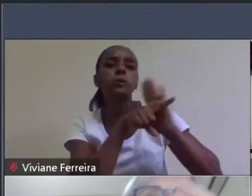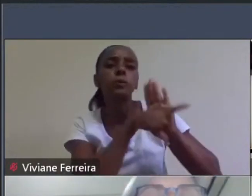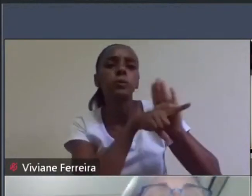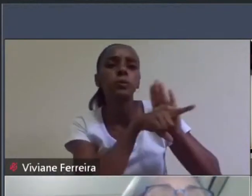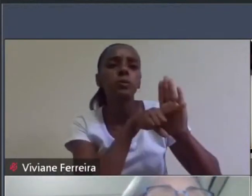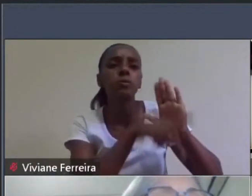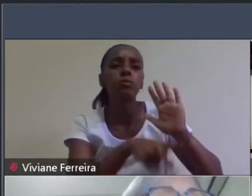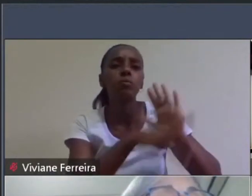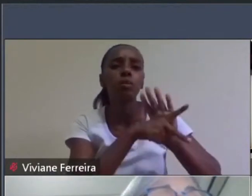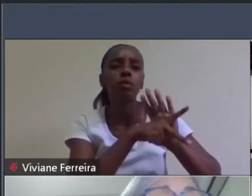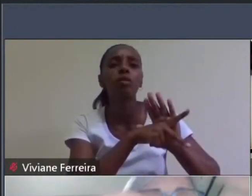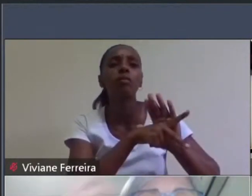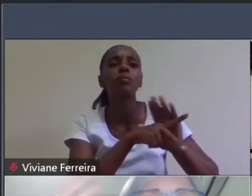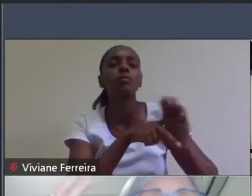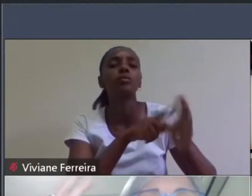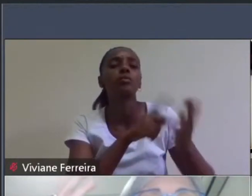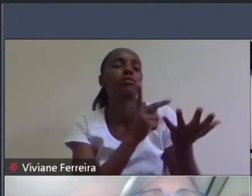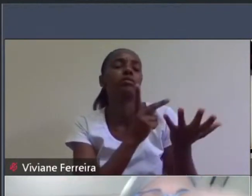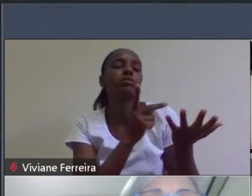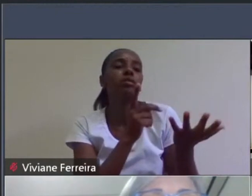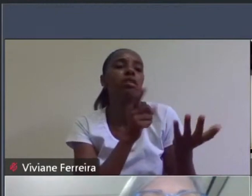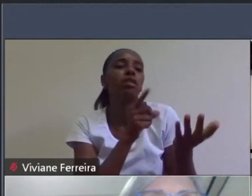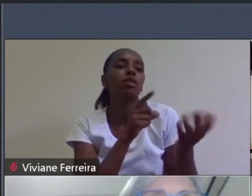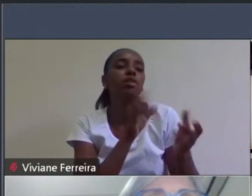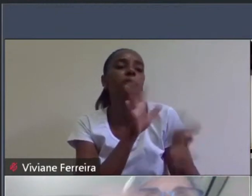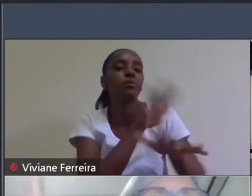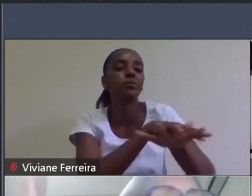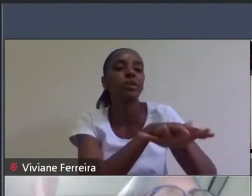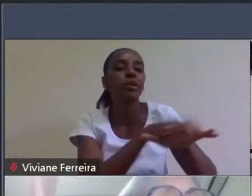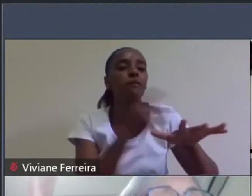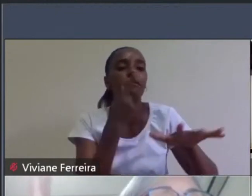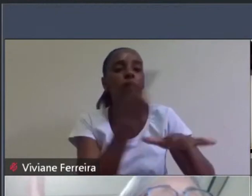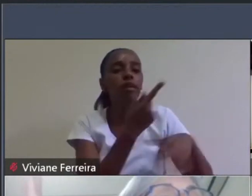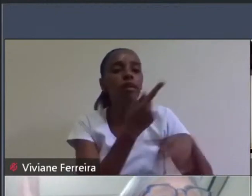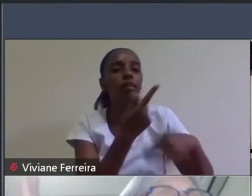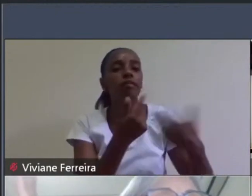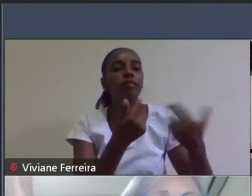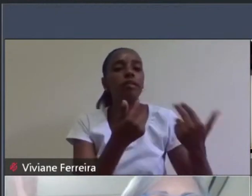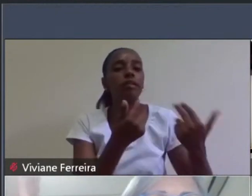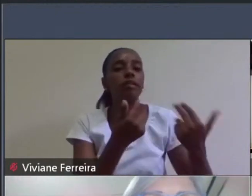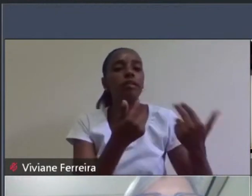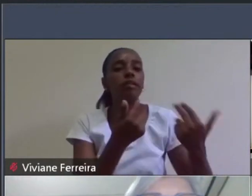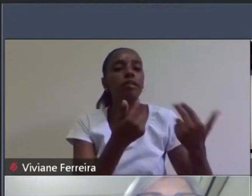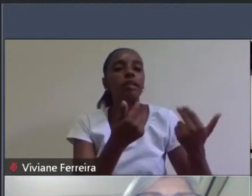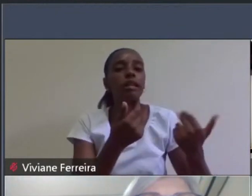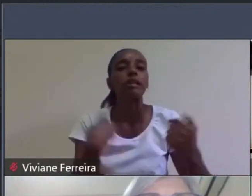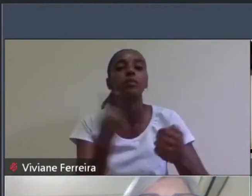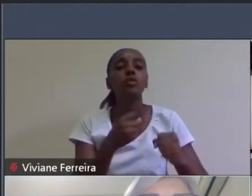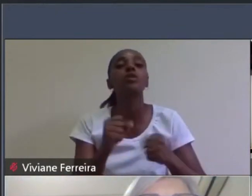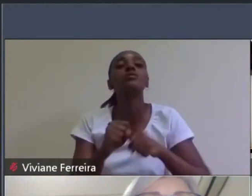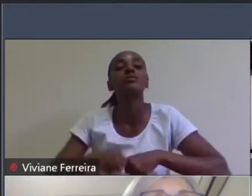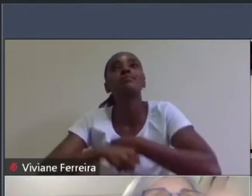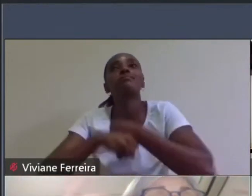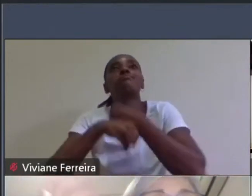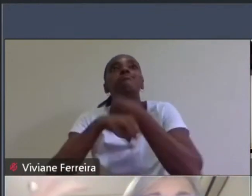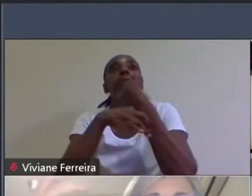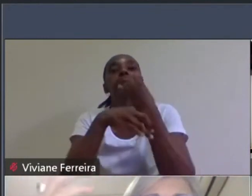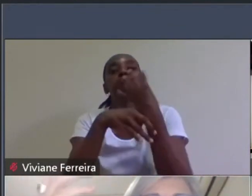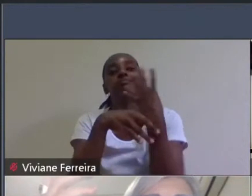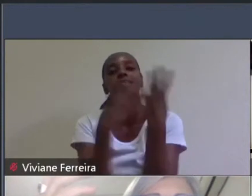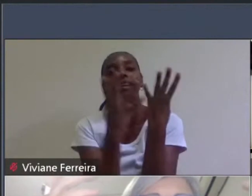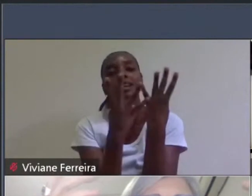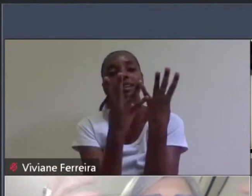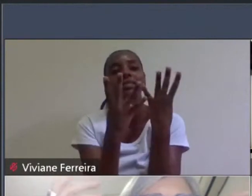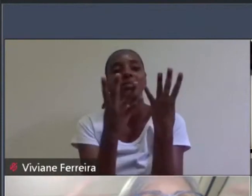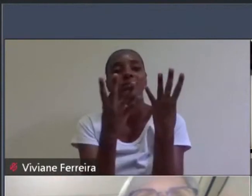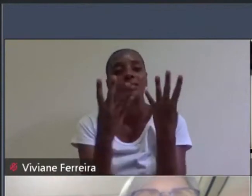Você fala tal. Eu acho que a gente é multiplicador do bem. A gente